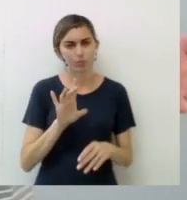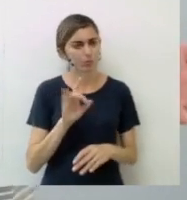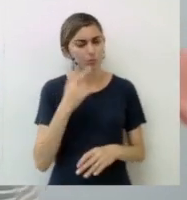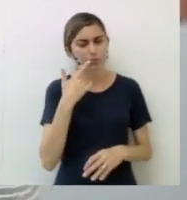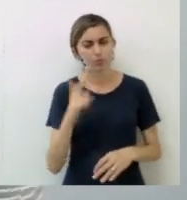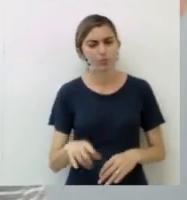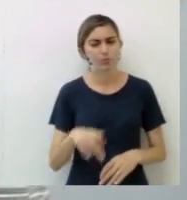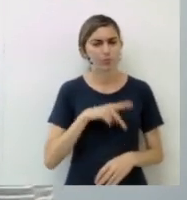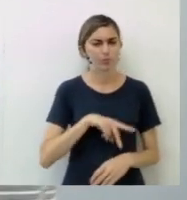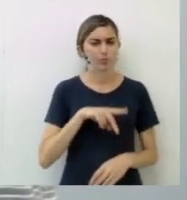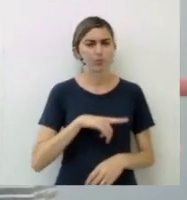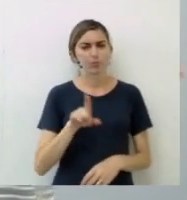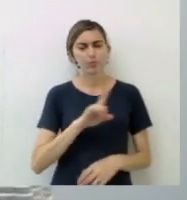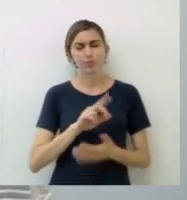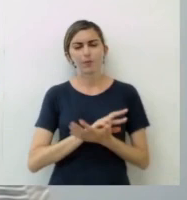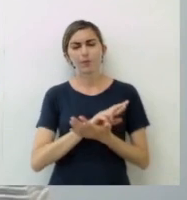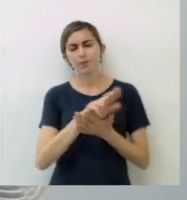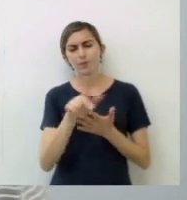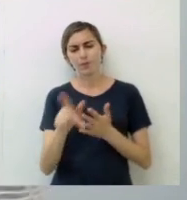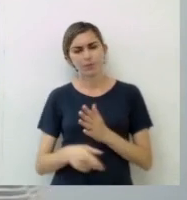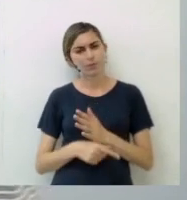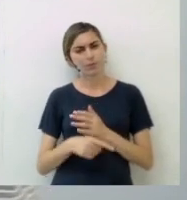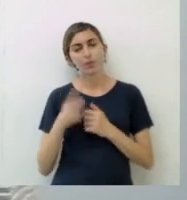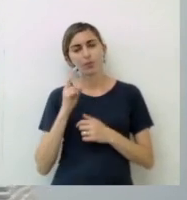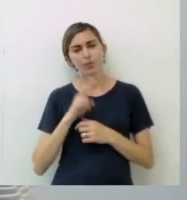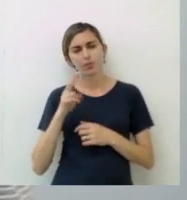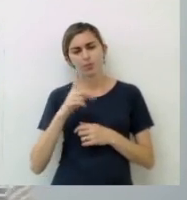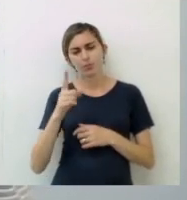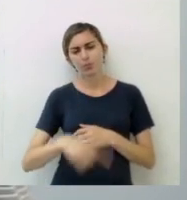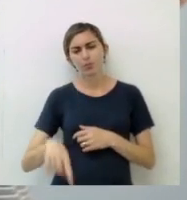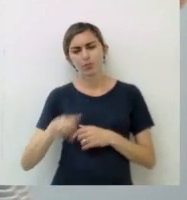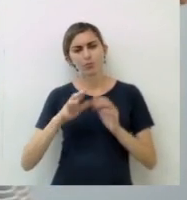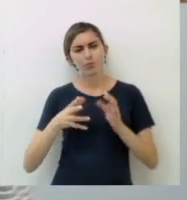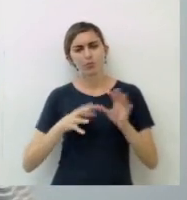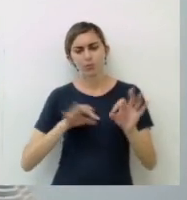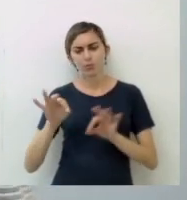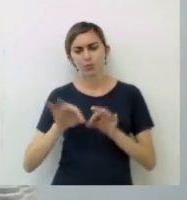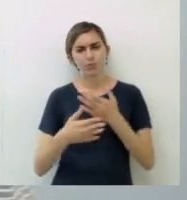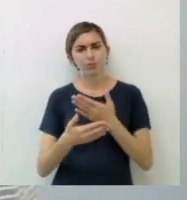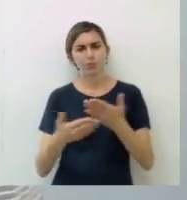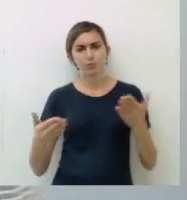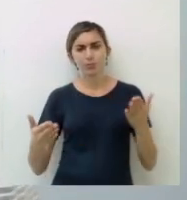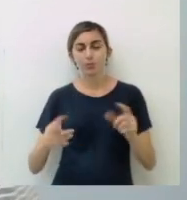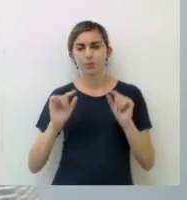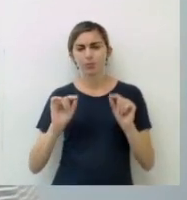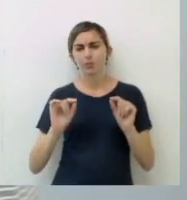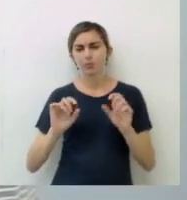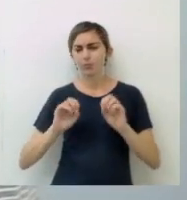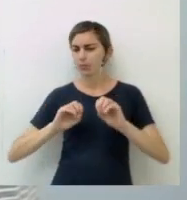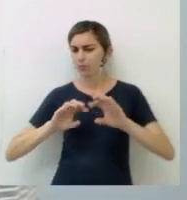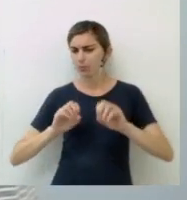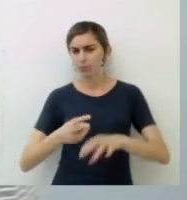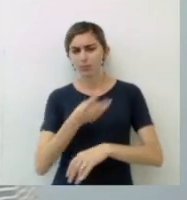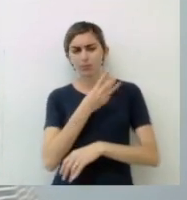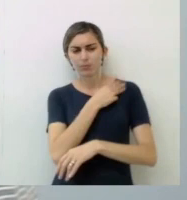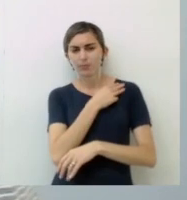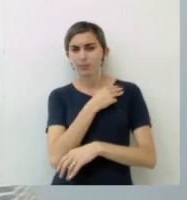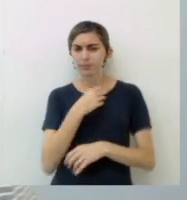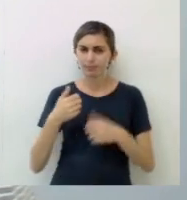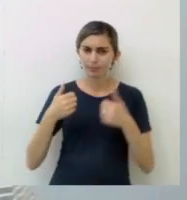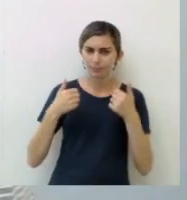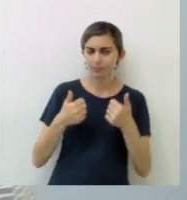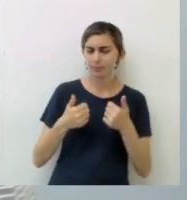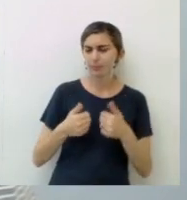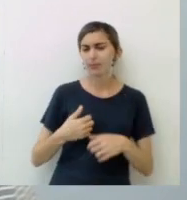língua portuguesa, como diversos componentes. E lembrando que nós já estamos preparando vocês para o quê? Para o ensino médio. E é isso aí.